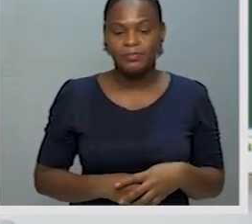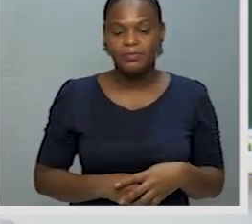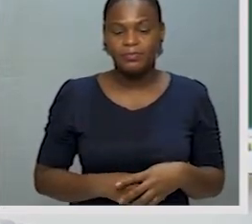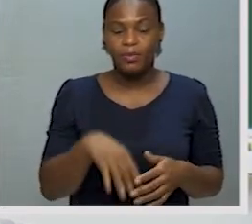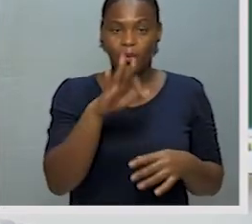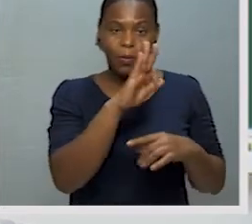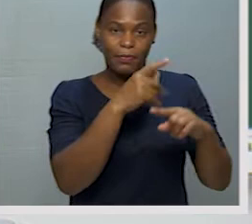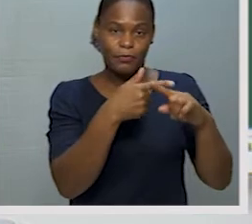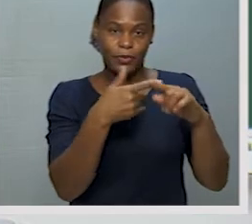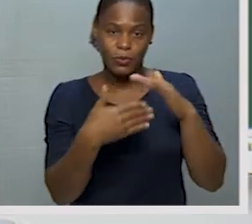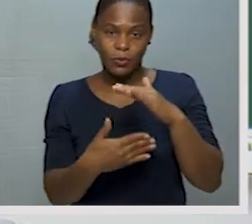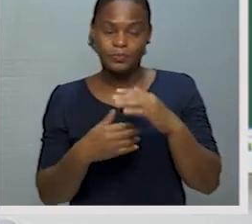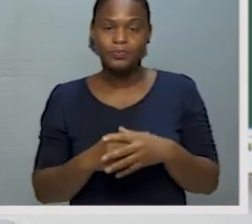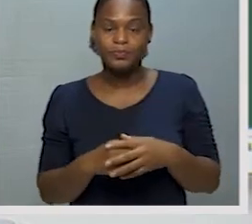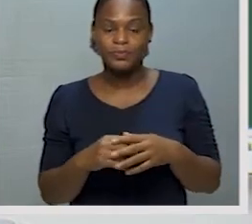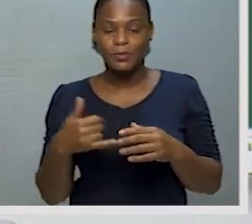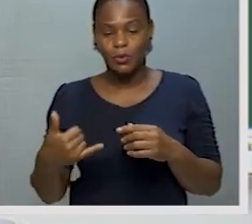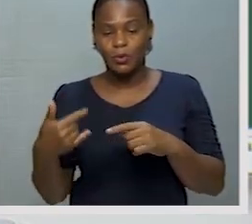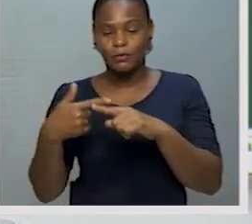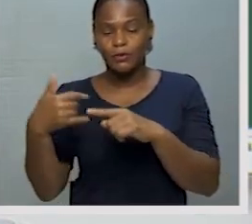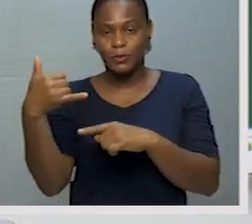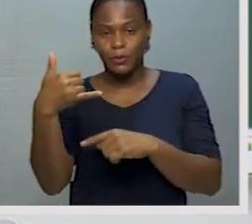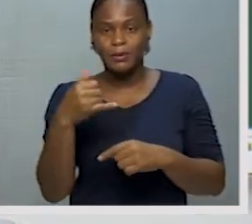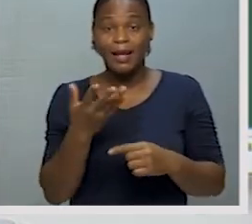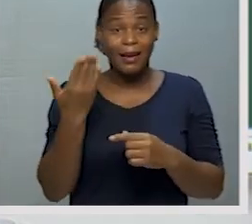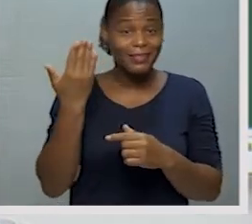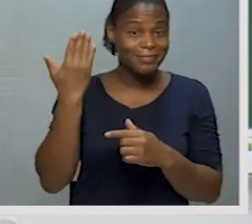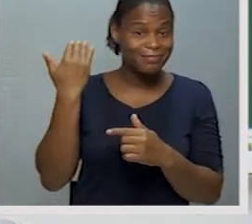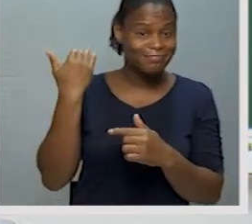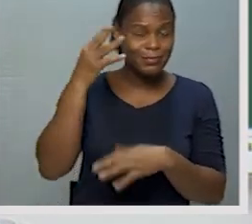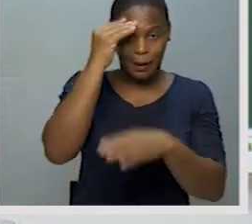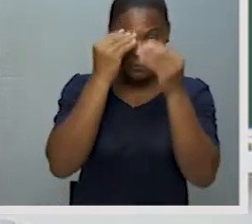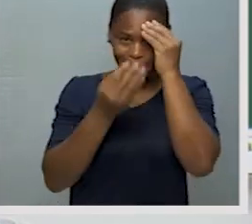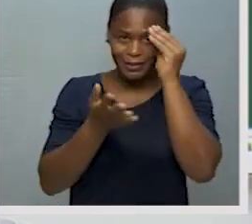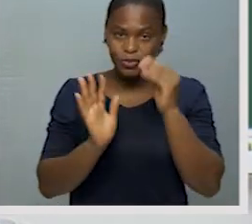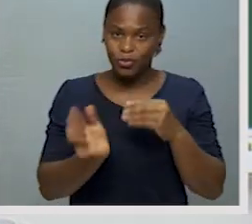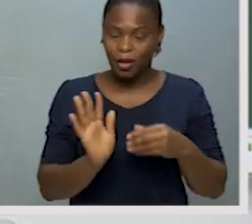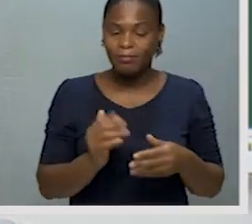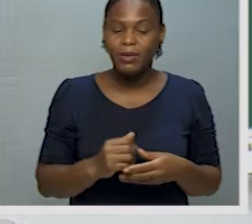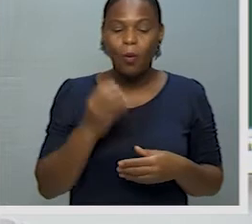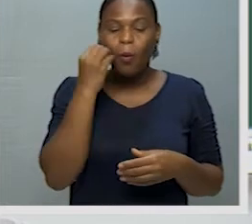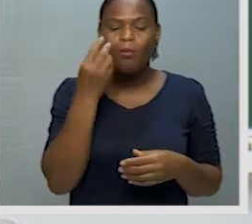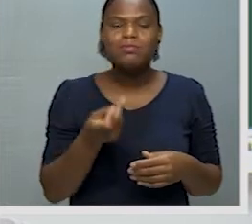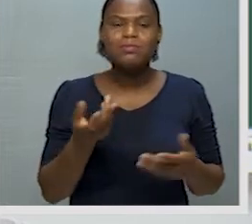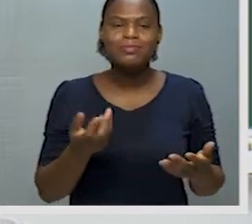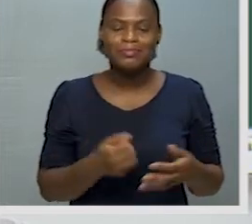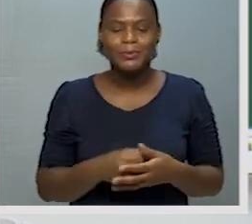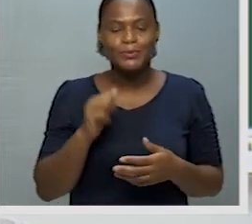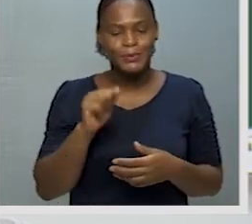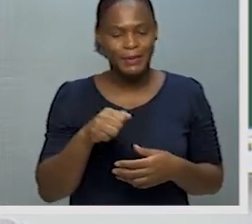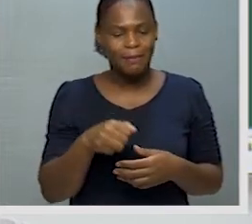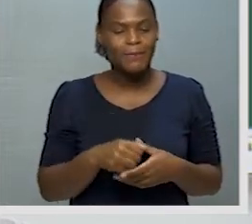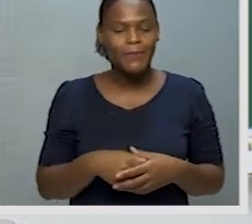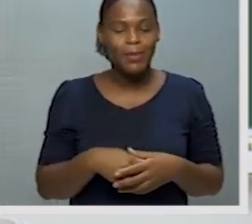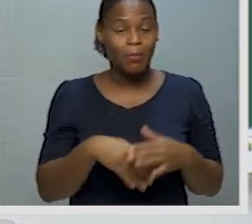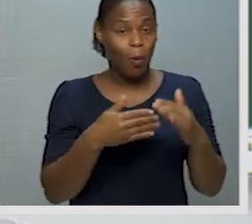4 vezes 1, 2 vezes 2. Isso já tínhamos aprendido. Como é que vai ficar?